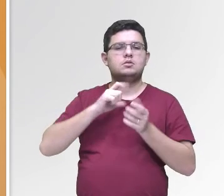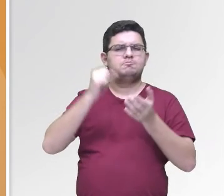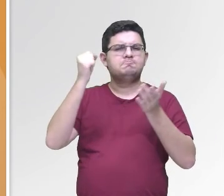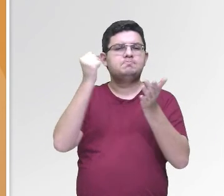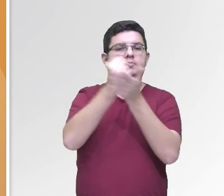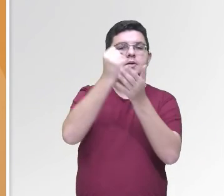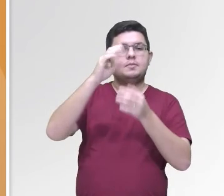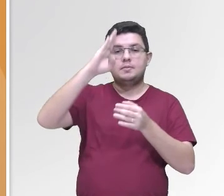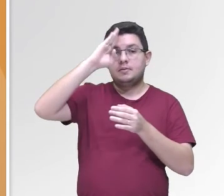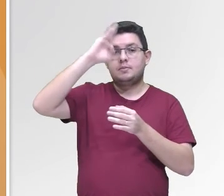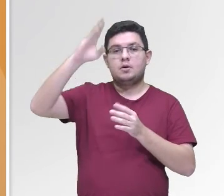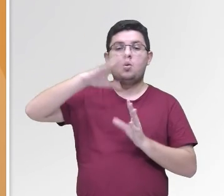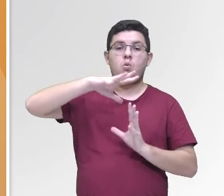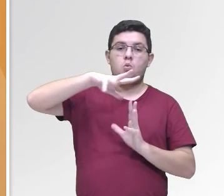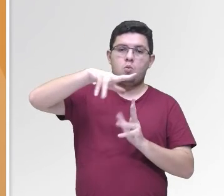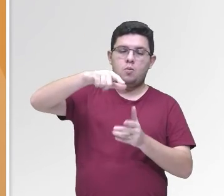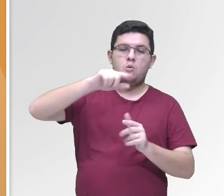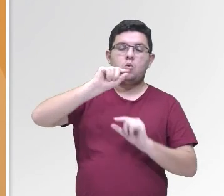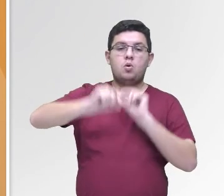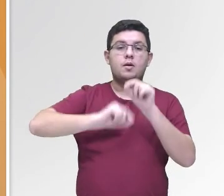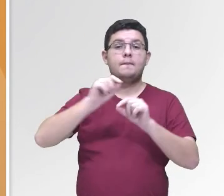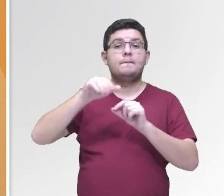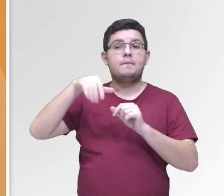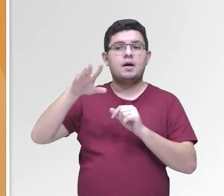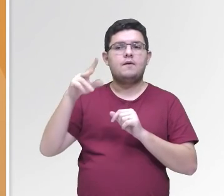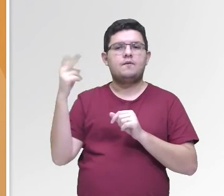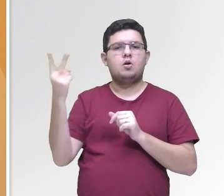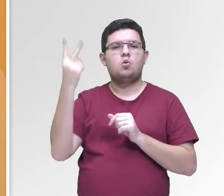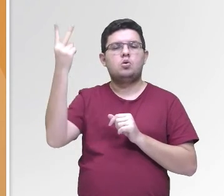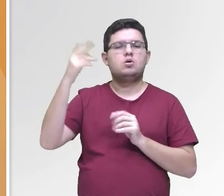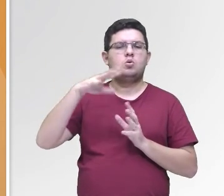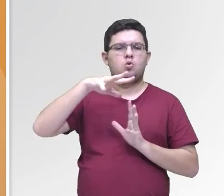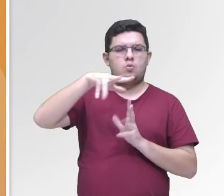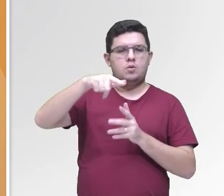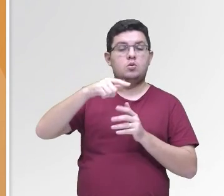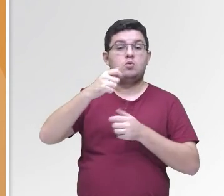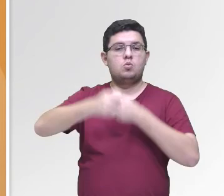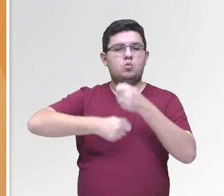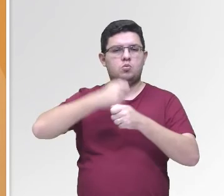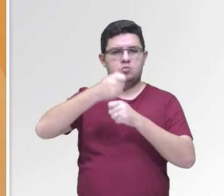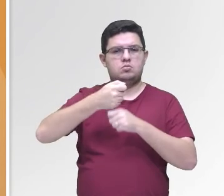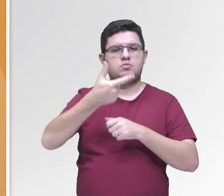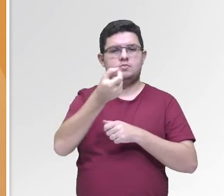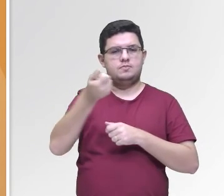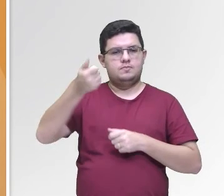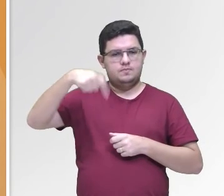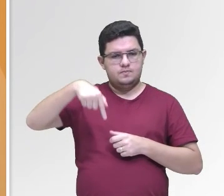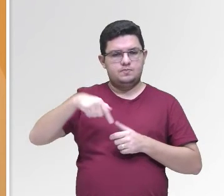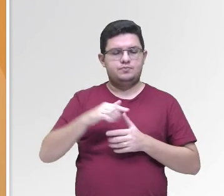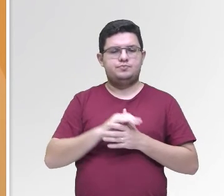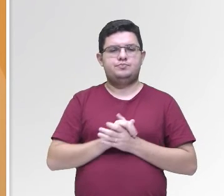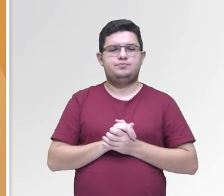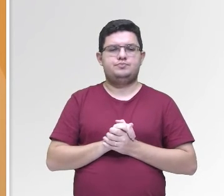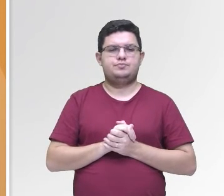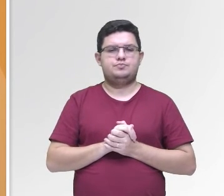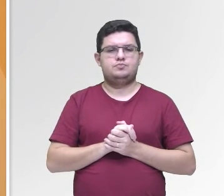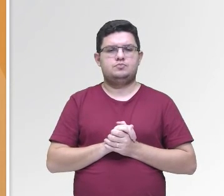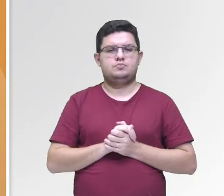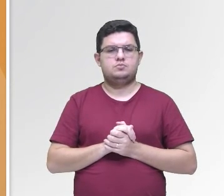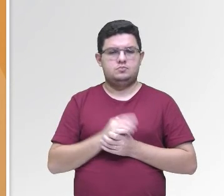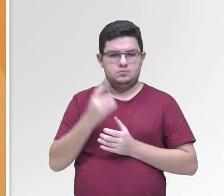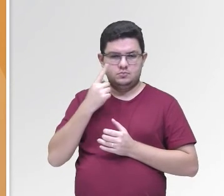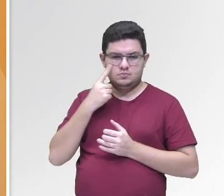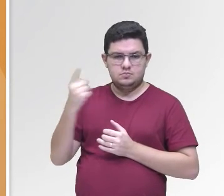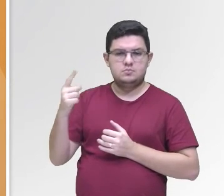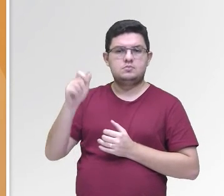As empresas aí mais valiosas no mundo em 2017. Então, nesse mapa, nós